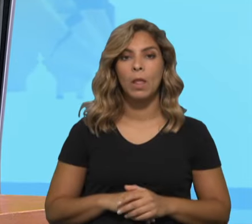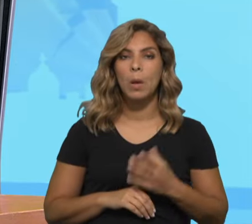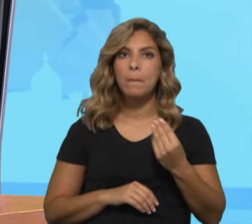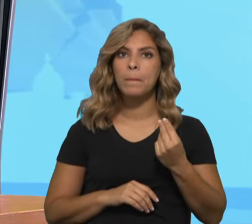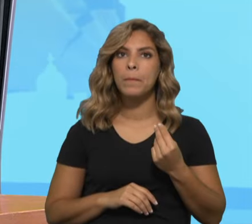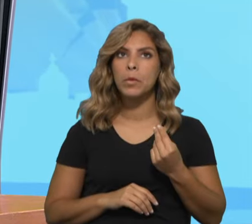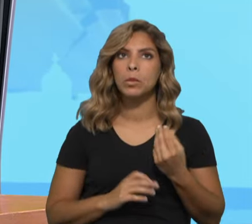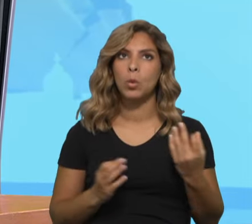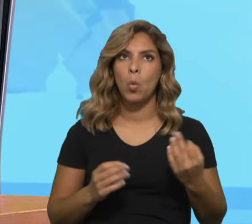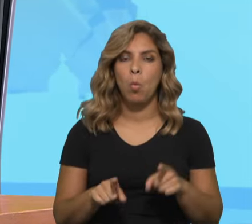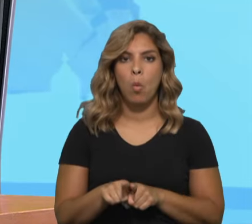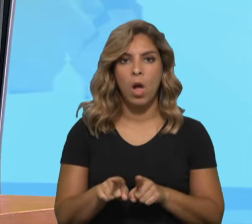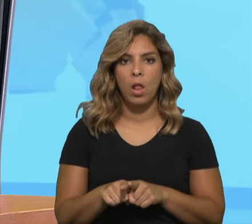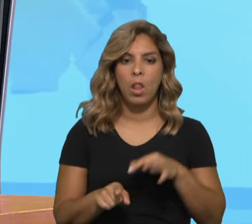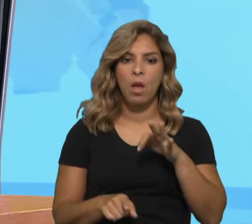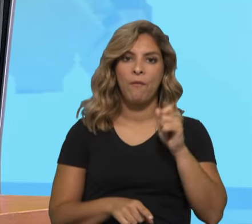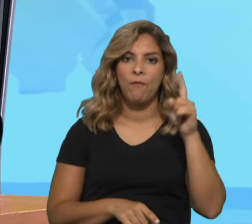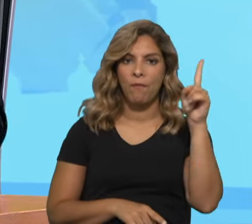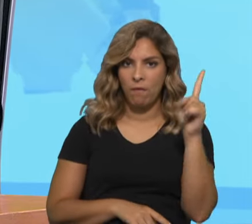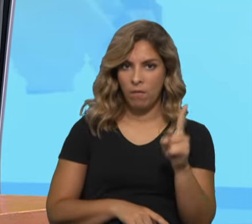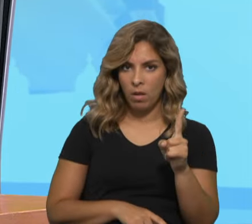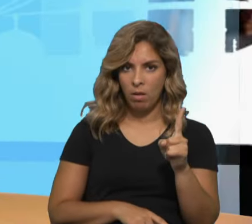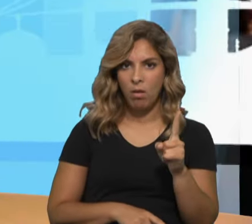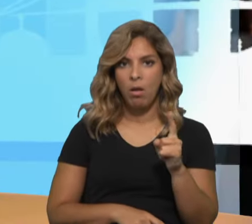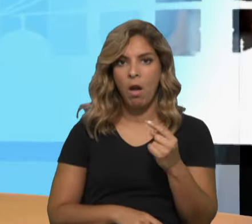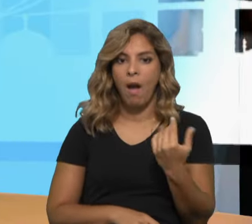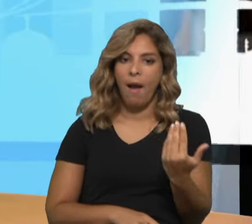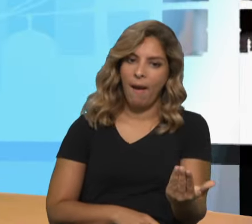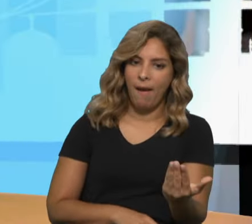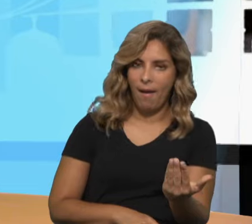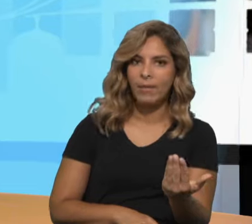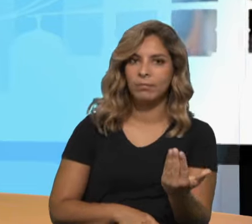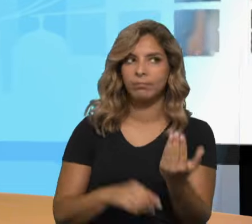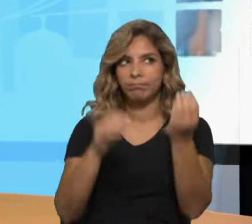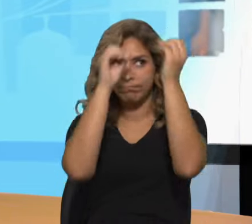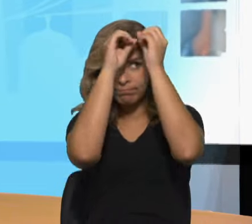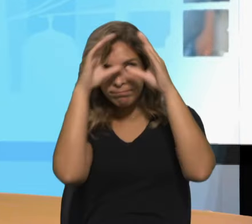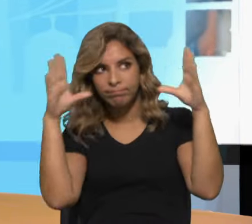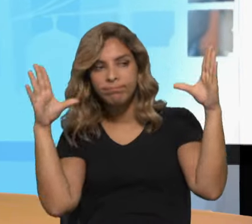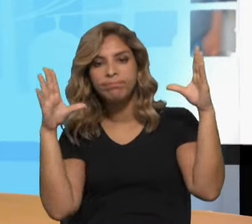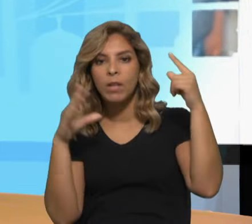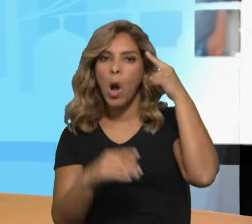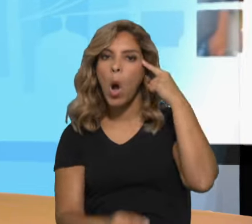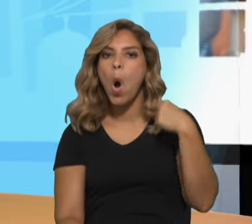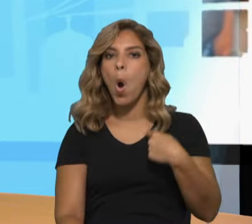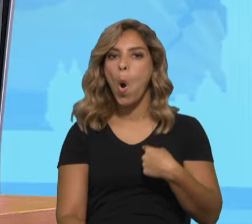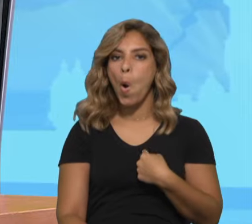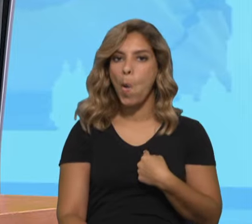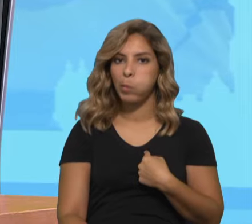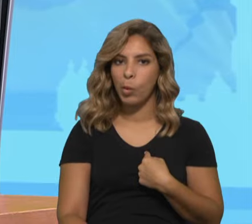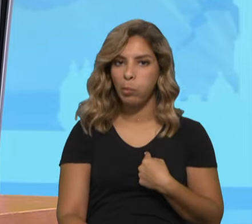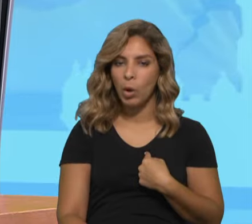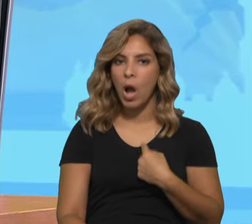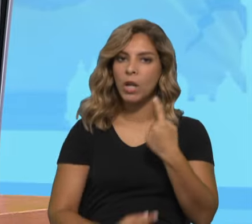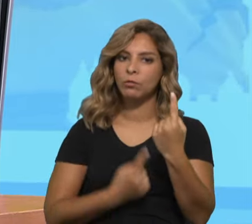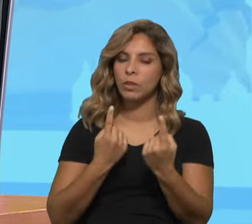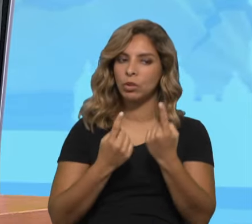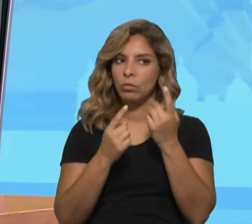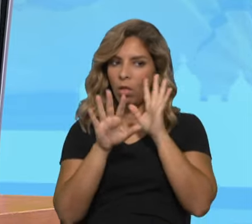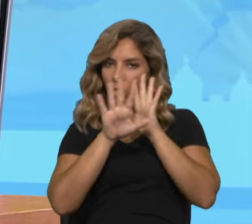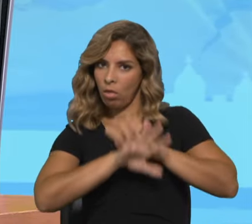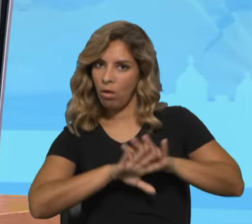nossa fé fica ao nível dessas imagens que nós criamos para nos esconder